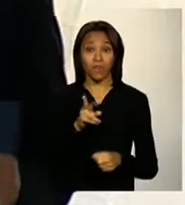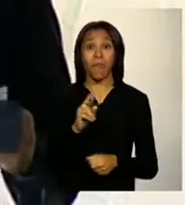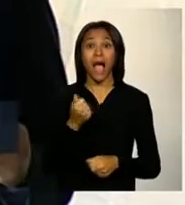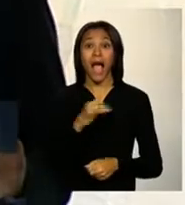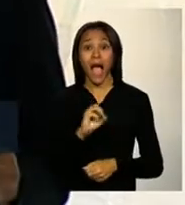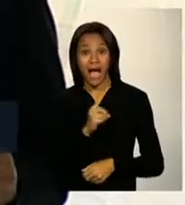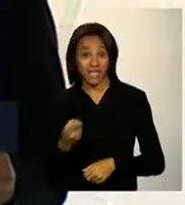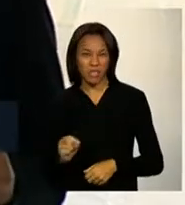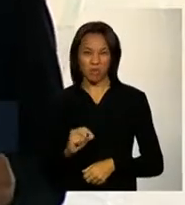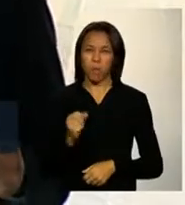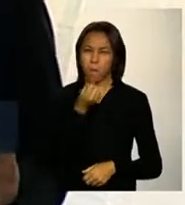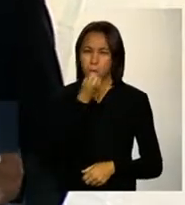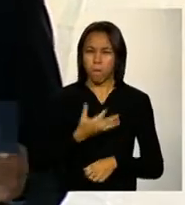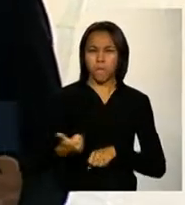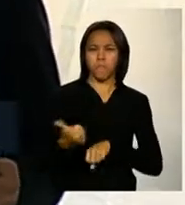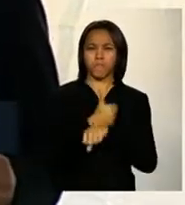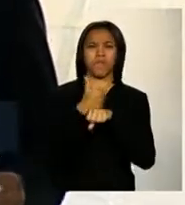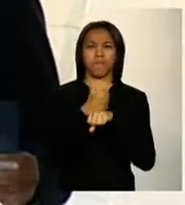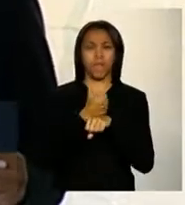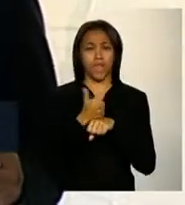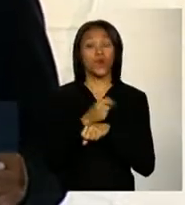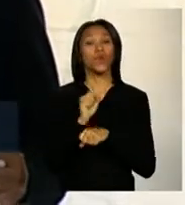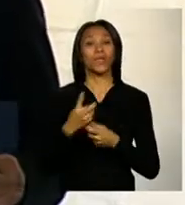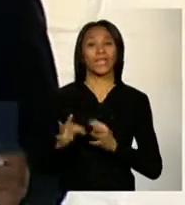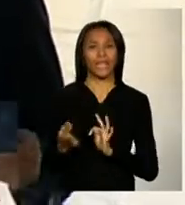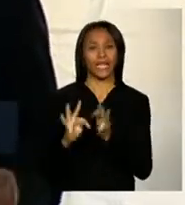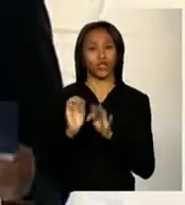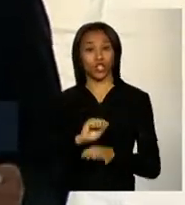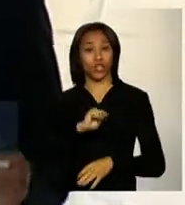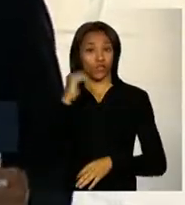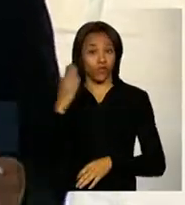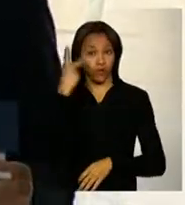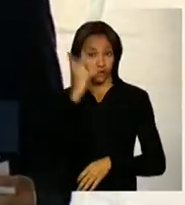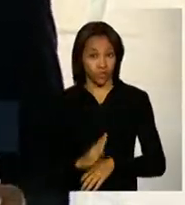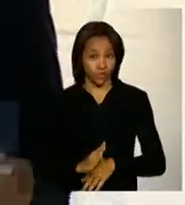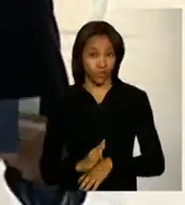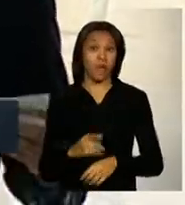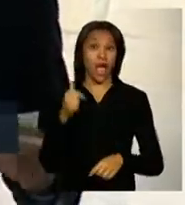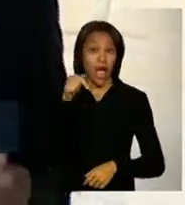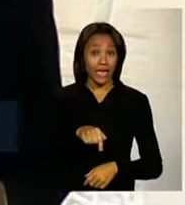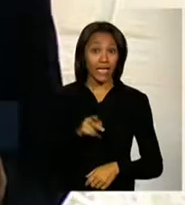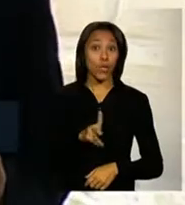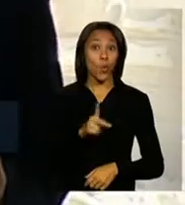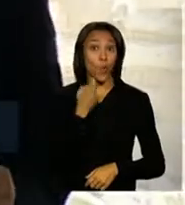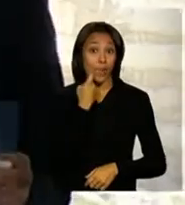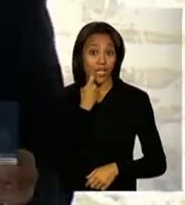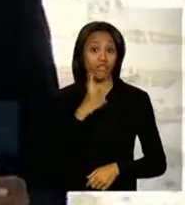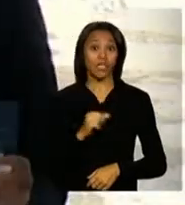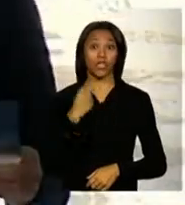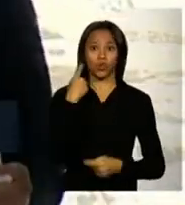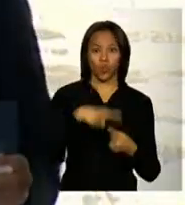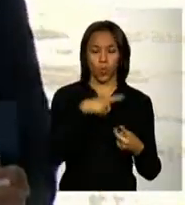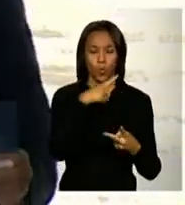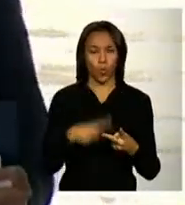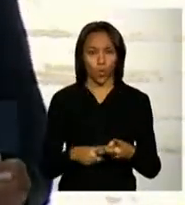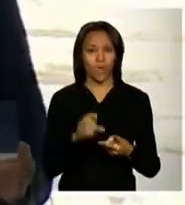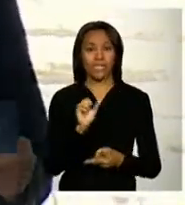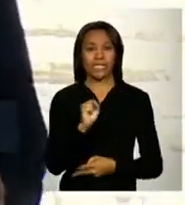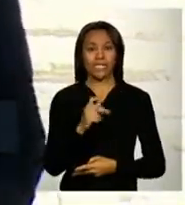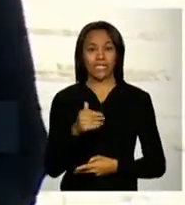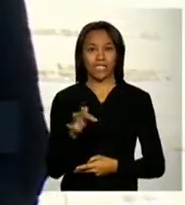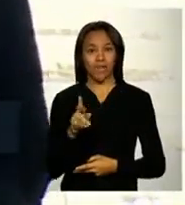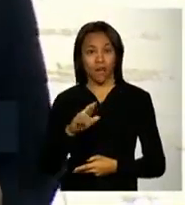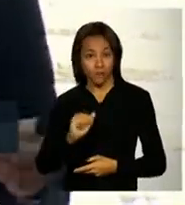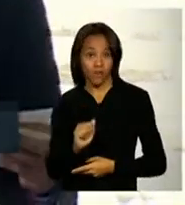primeiríssima qualidade e com tecnologia estrangeira o peixe no distrito federal Vai ter duas safras se nós queremos que a conversão alimentar